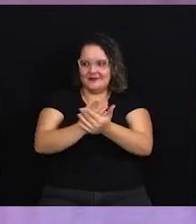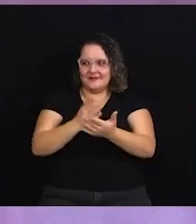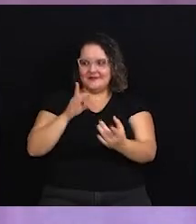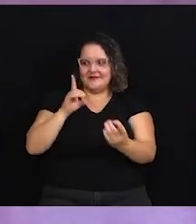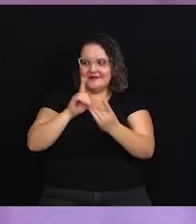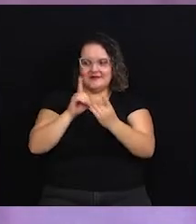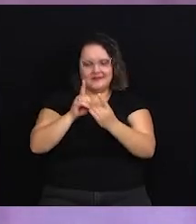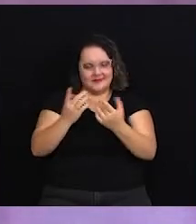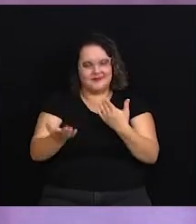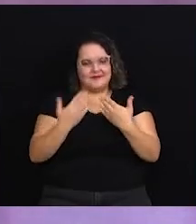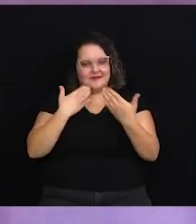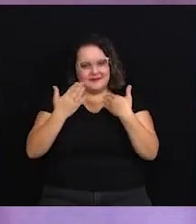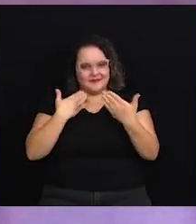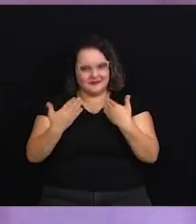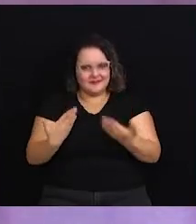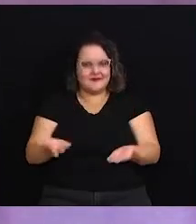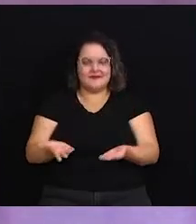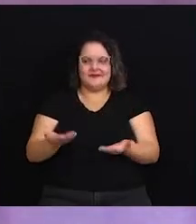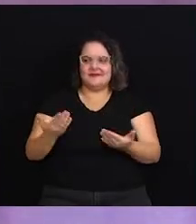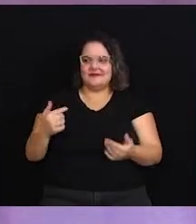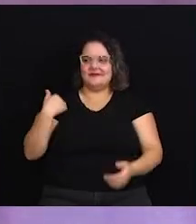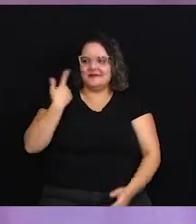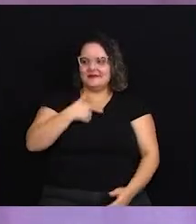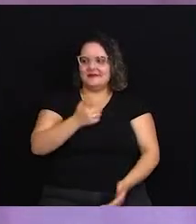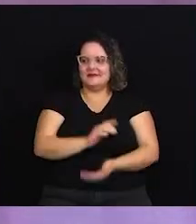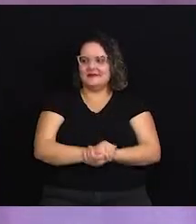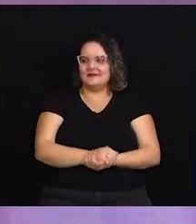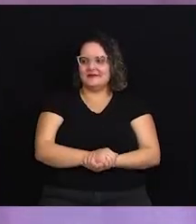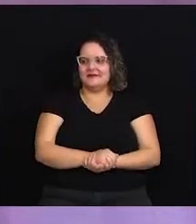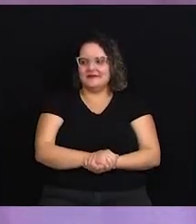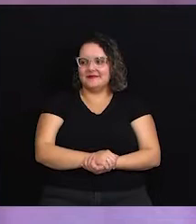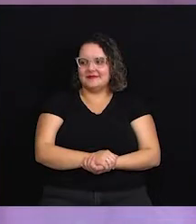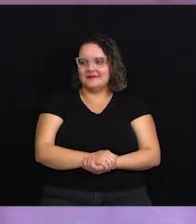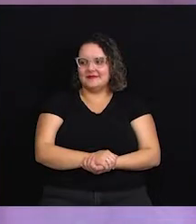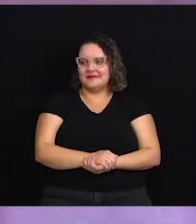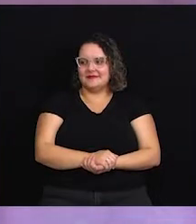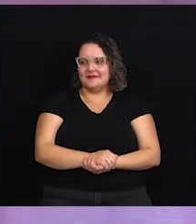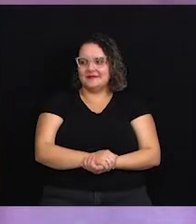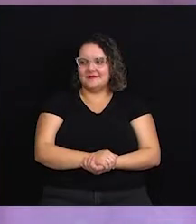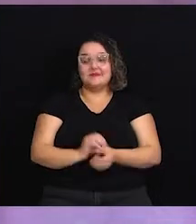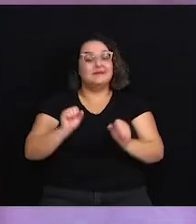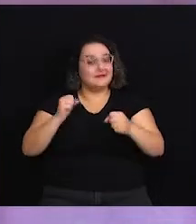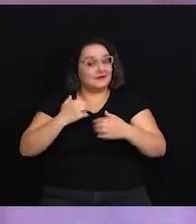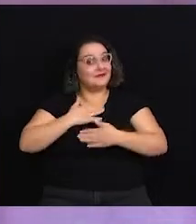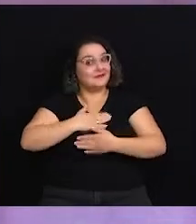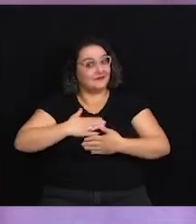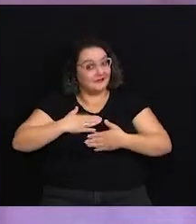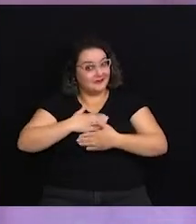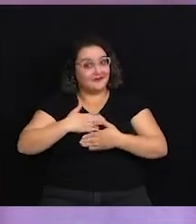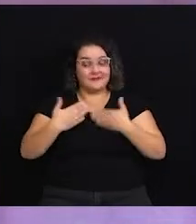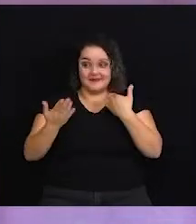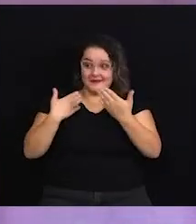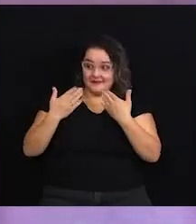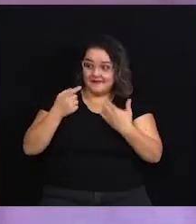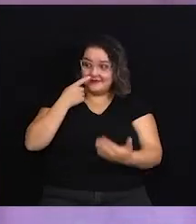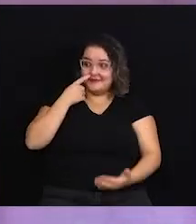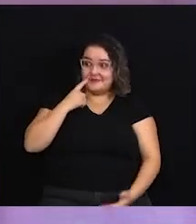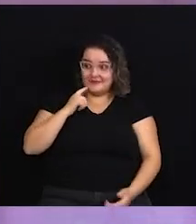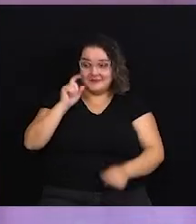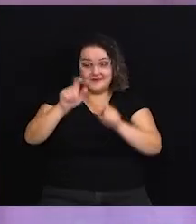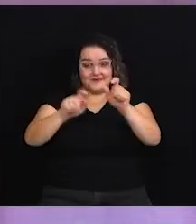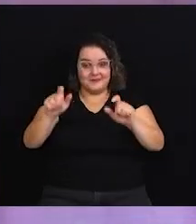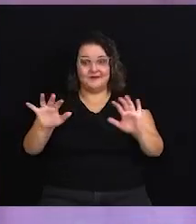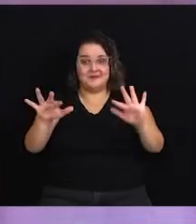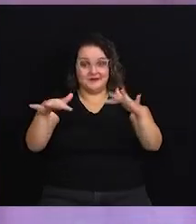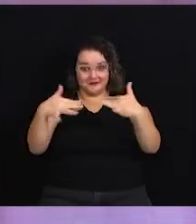atendimentos só para falar aqui com a nossa equipe é fiel um prazer falar contigo Viviane